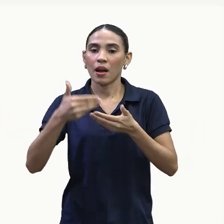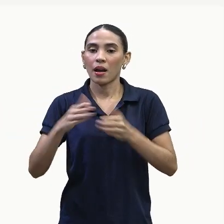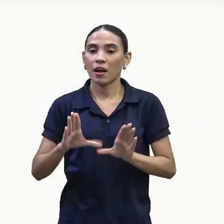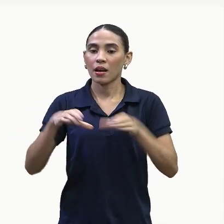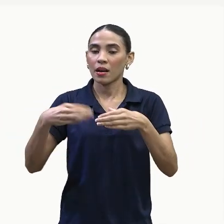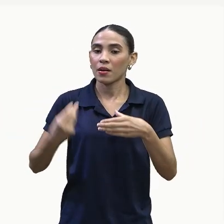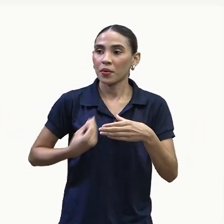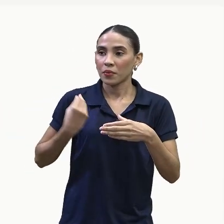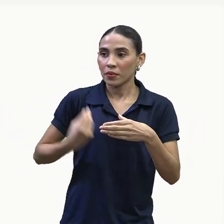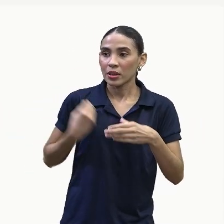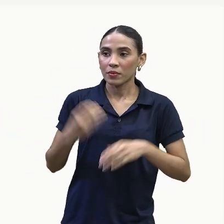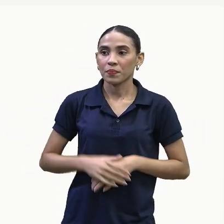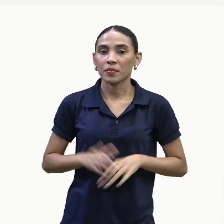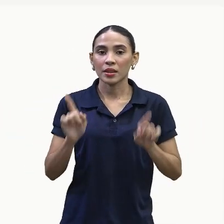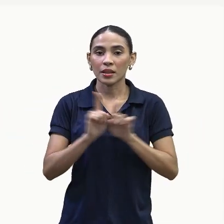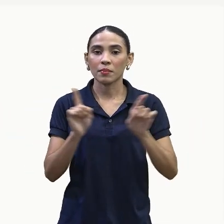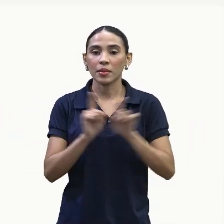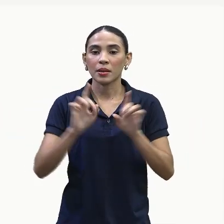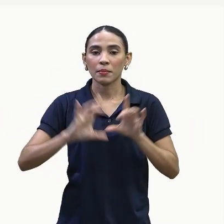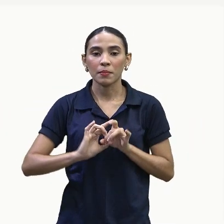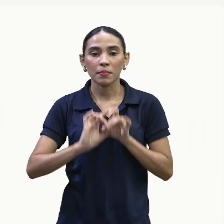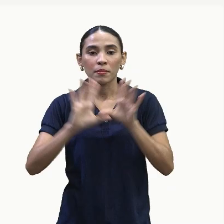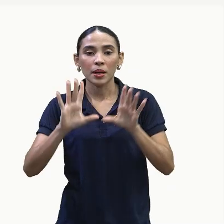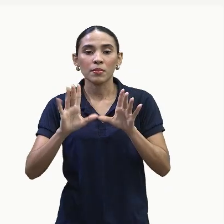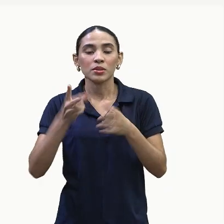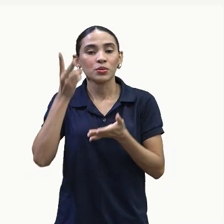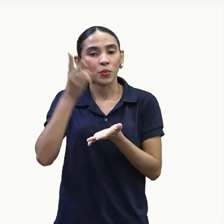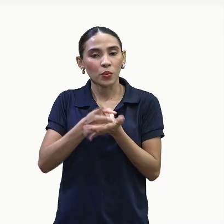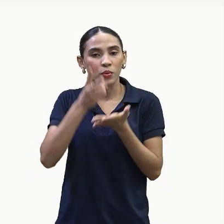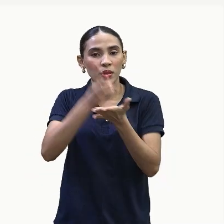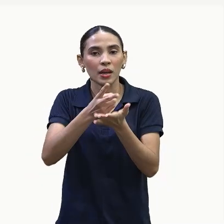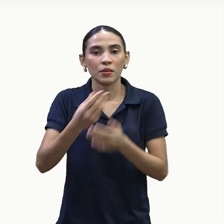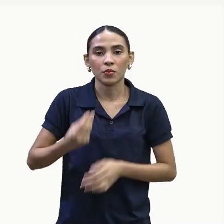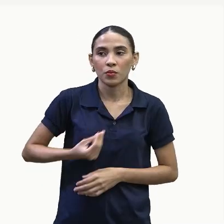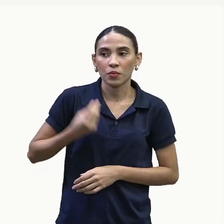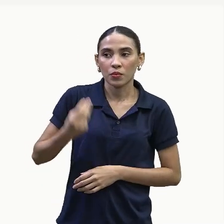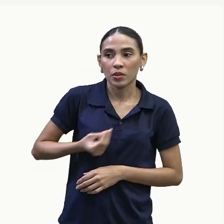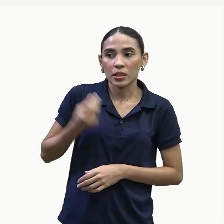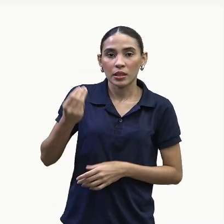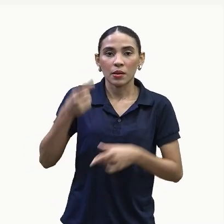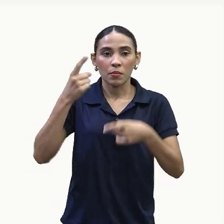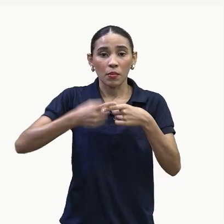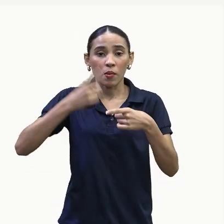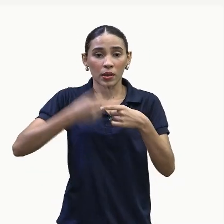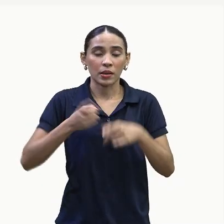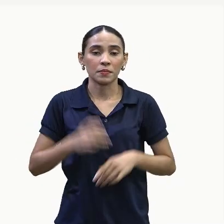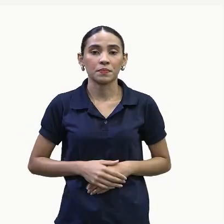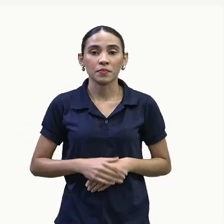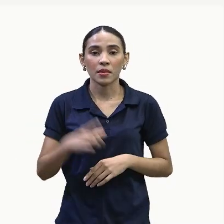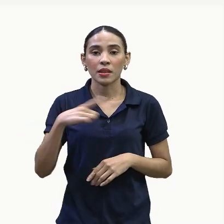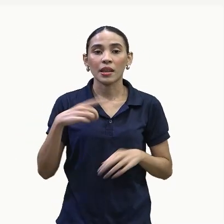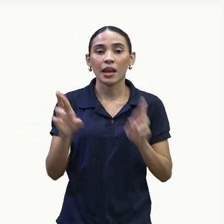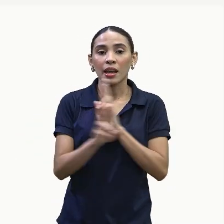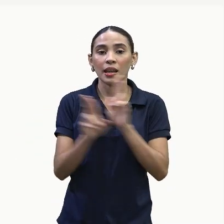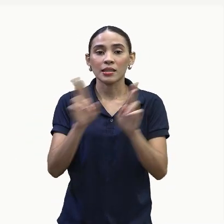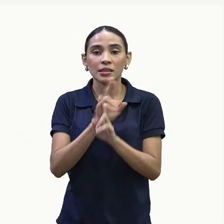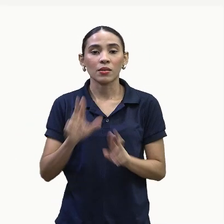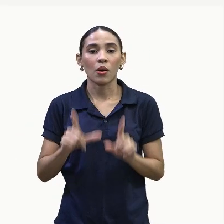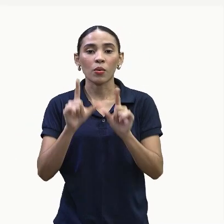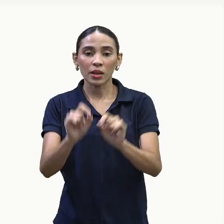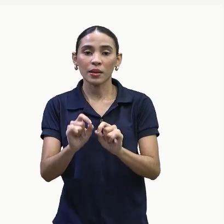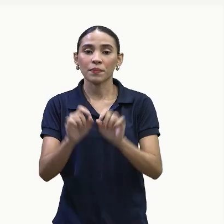né, permitir a manutenção da vida. Por quê? Porque ela está relacionada ali